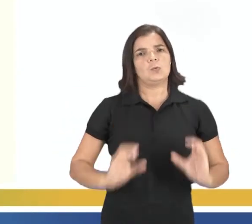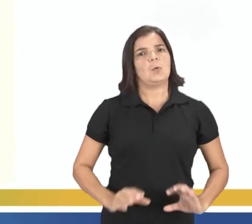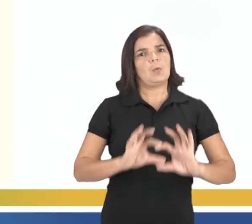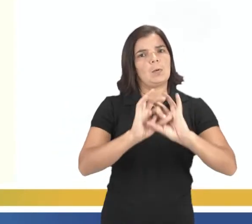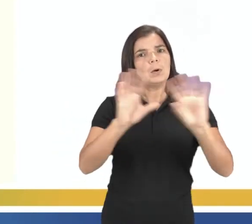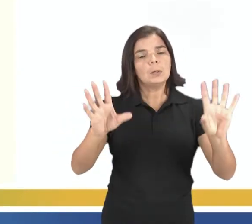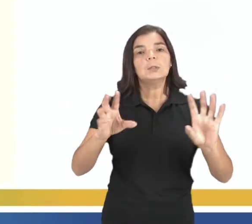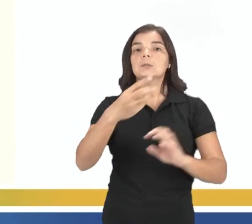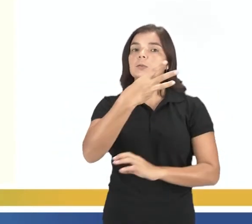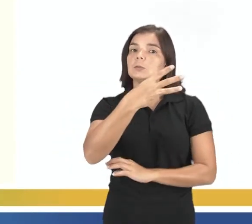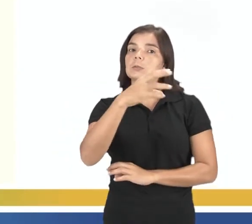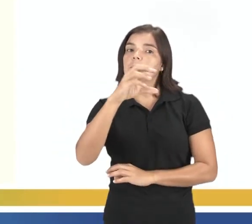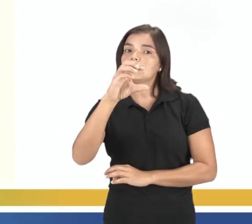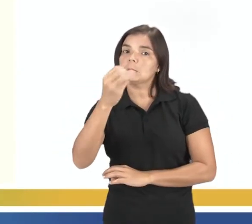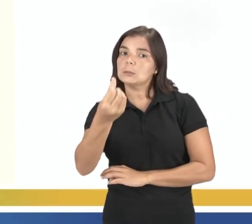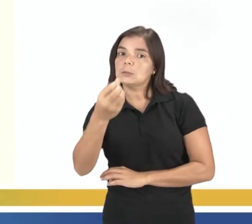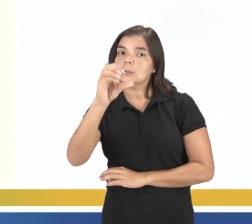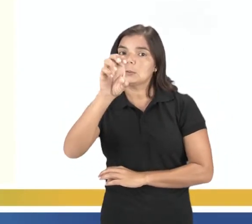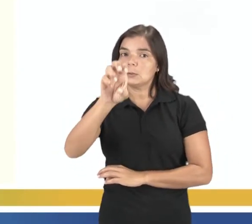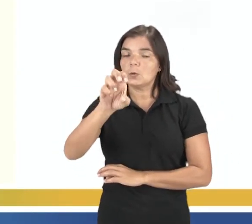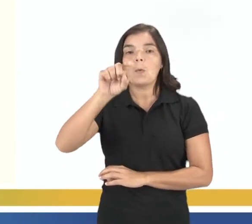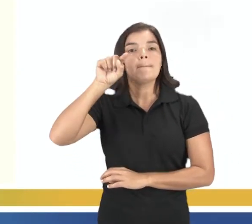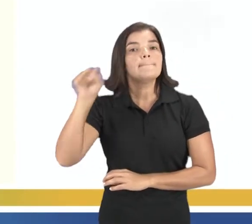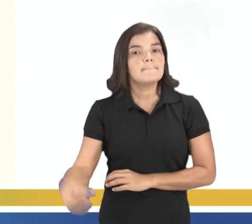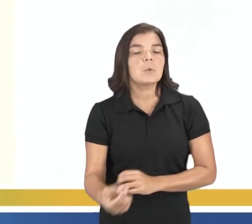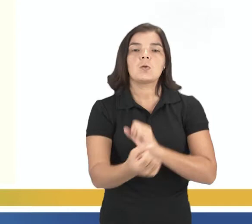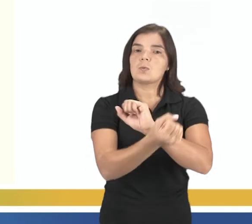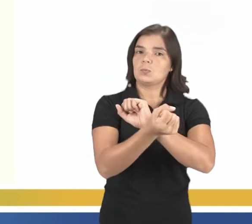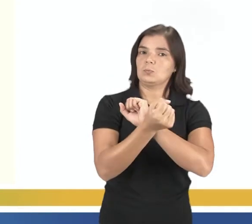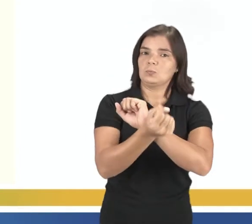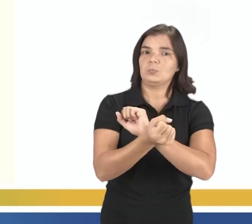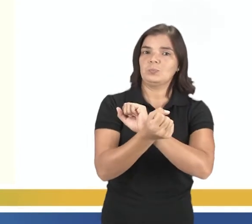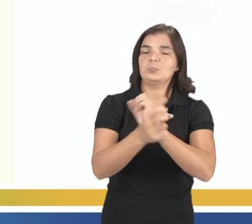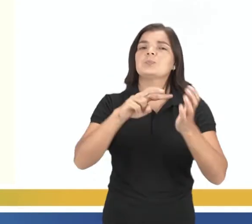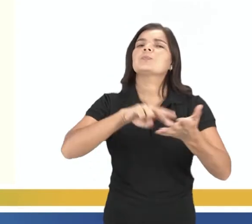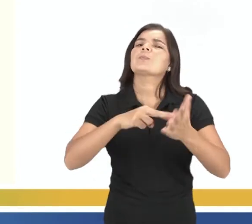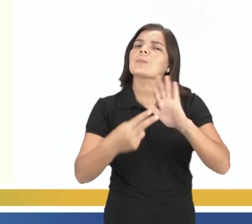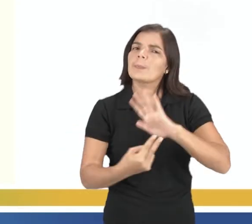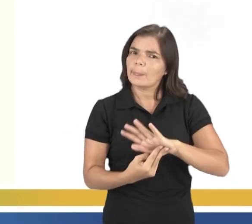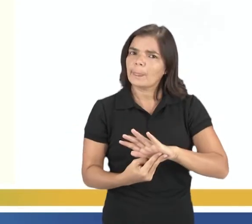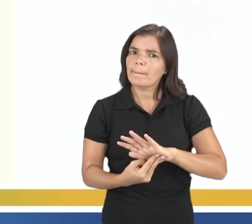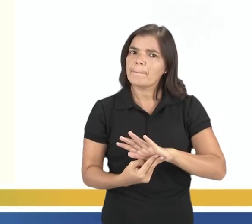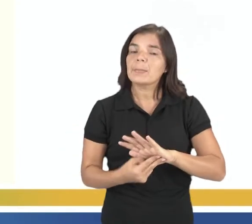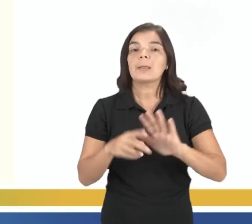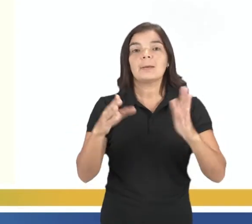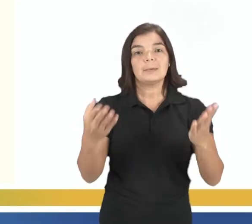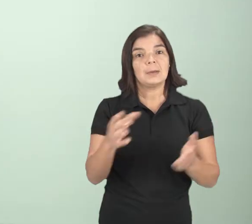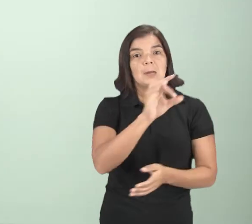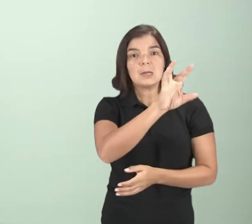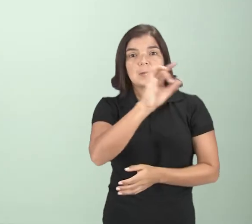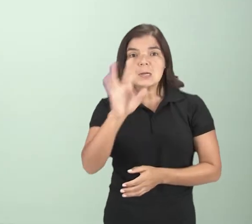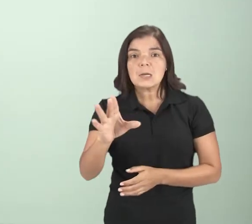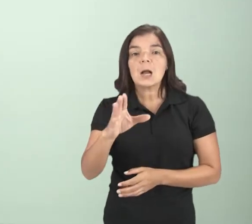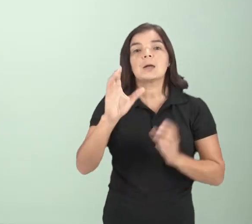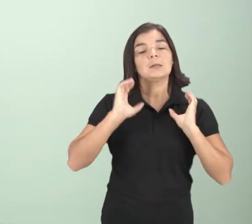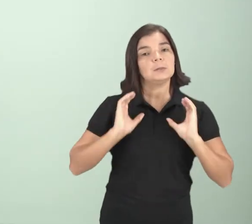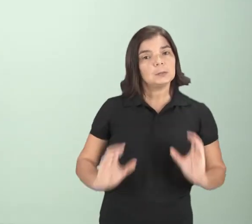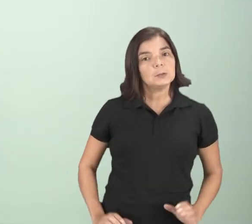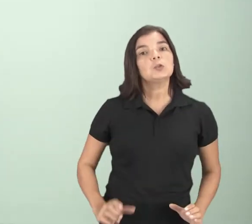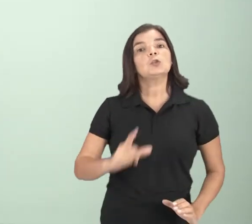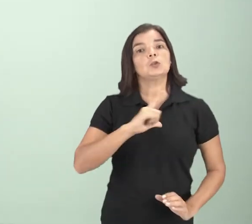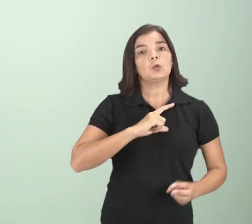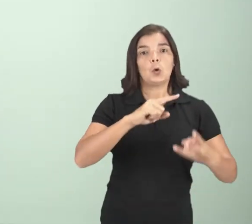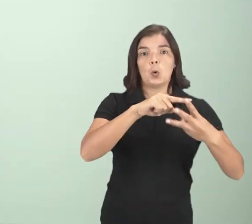livres e 365 mil escravos. O que significa isso? Que para cada cidadão você